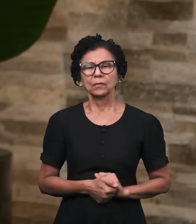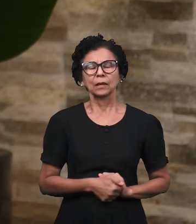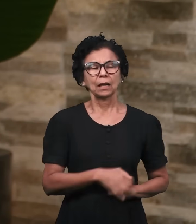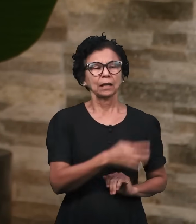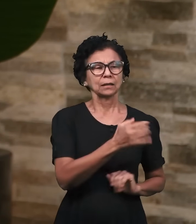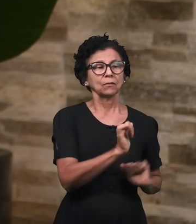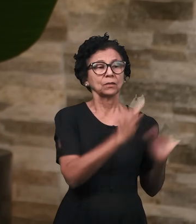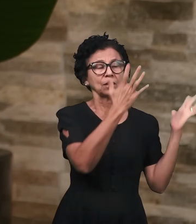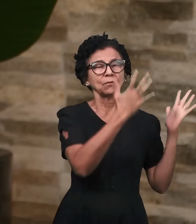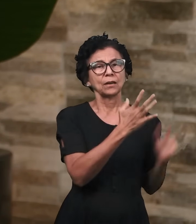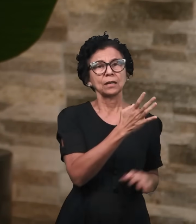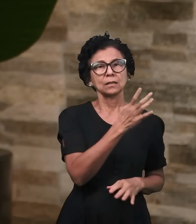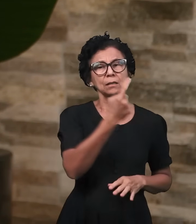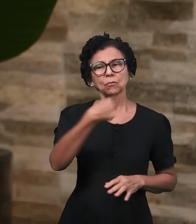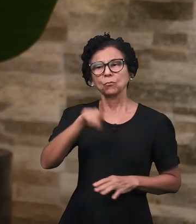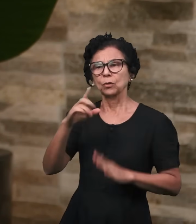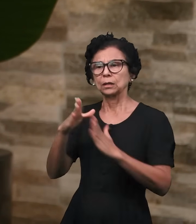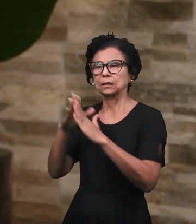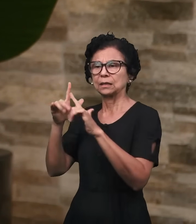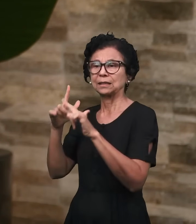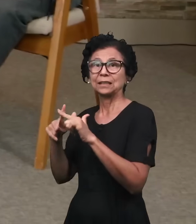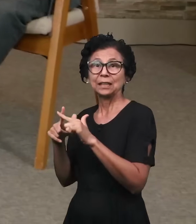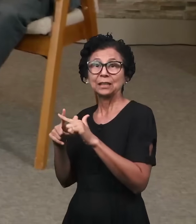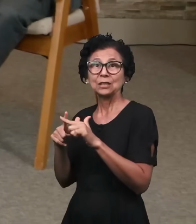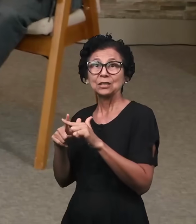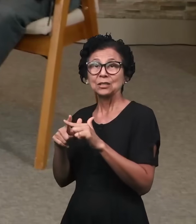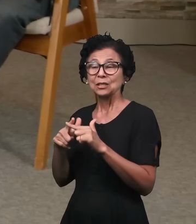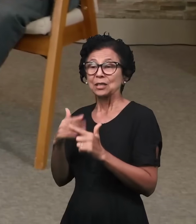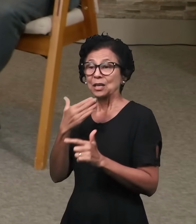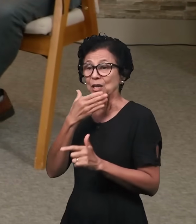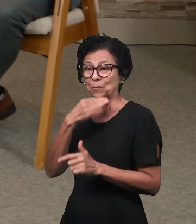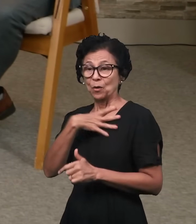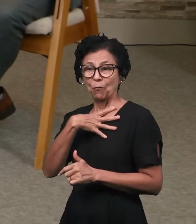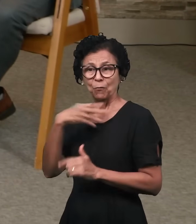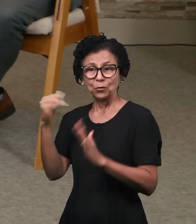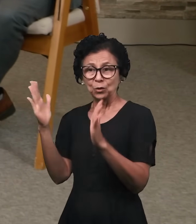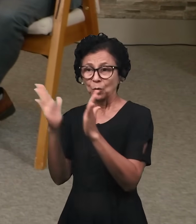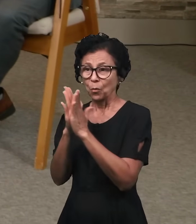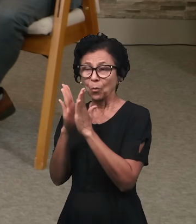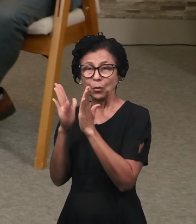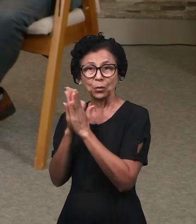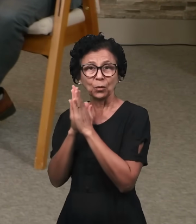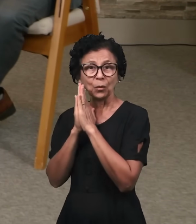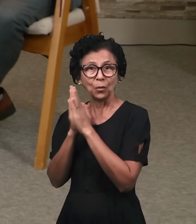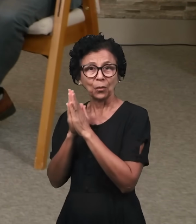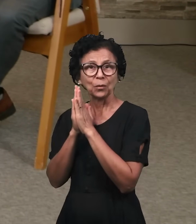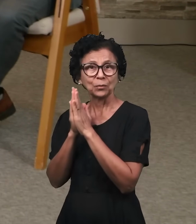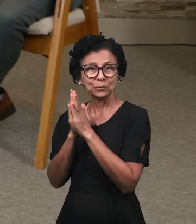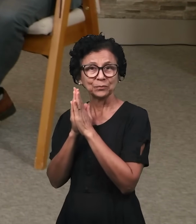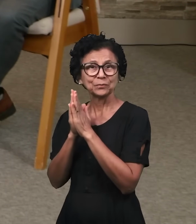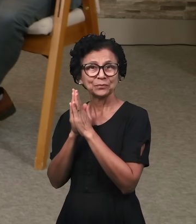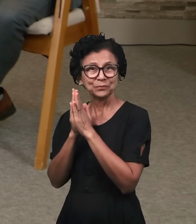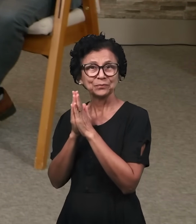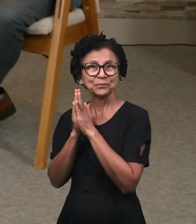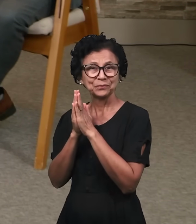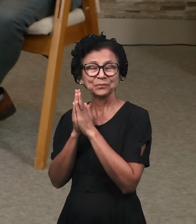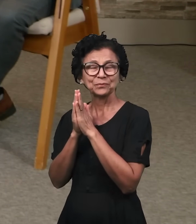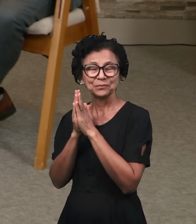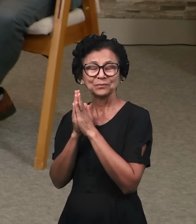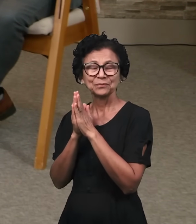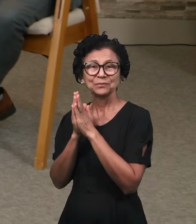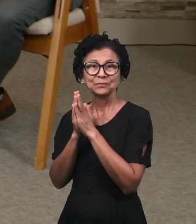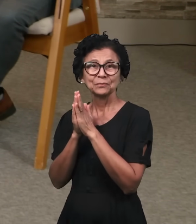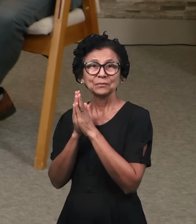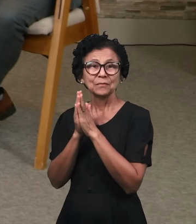entrou, o meu filho fez a oração. O Espírito Santo usou a oração Exatamente. De uma criança para alcançar para alguém. Dizer exatamente o que ela estava sentindo.